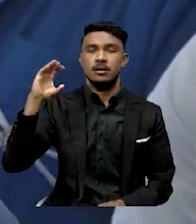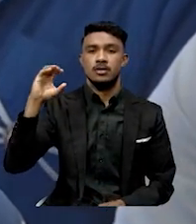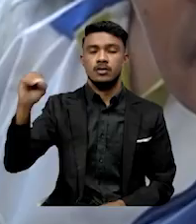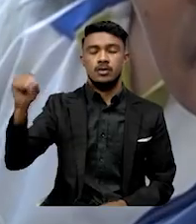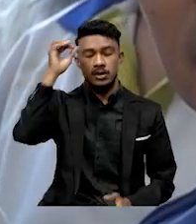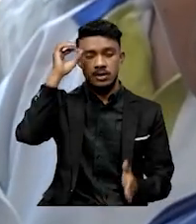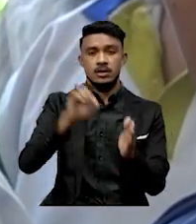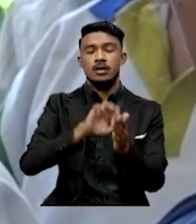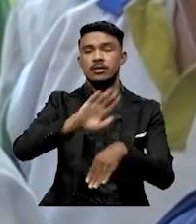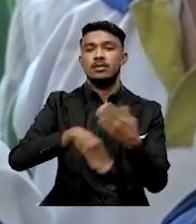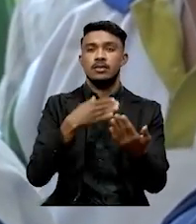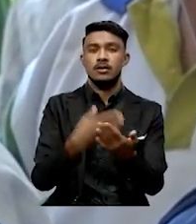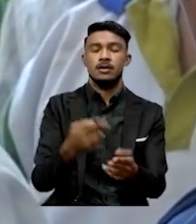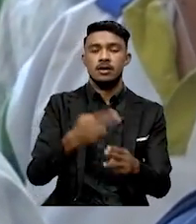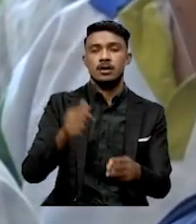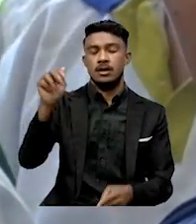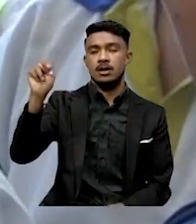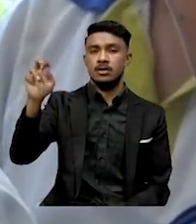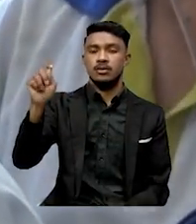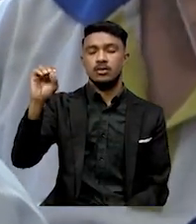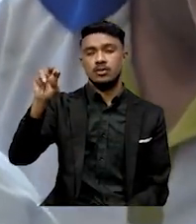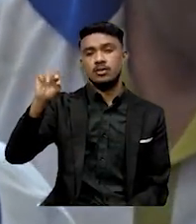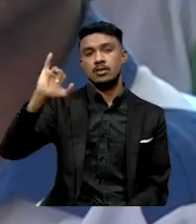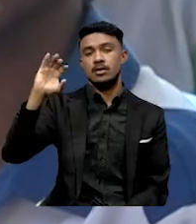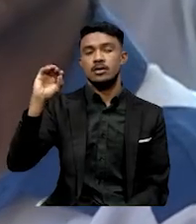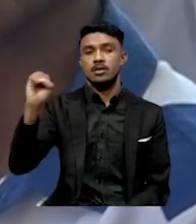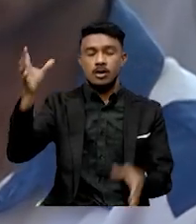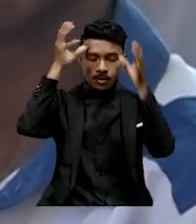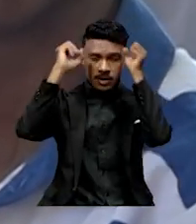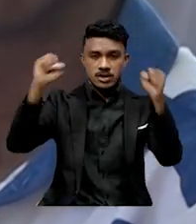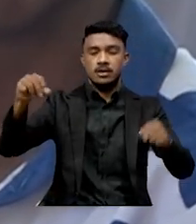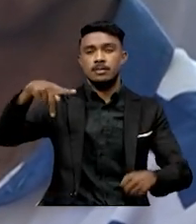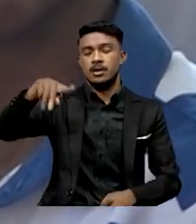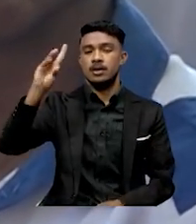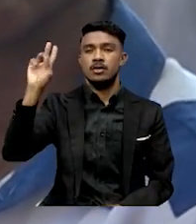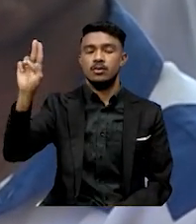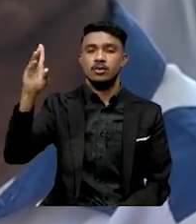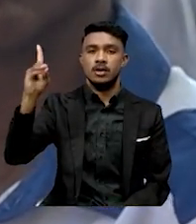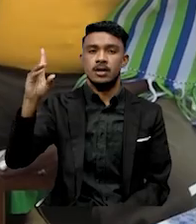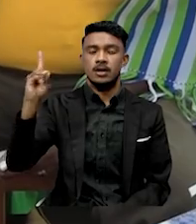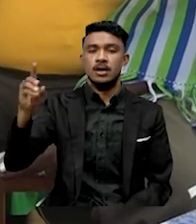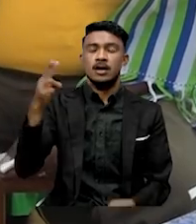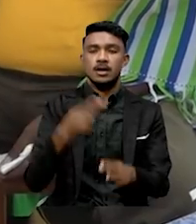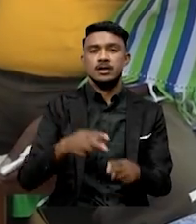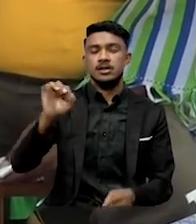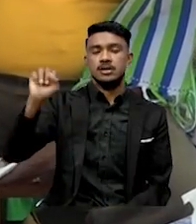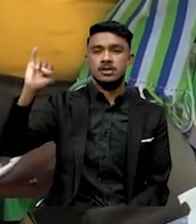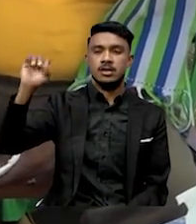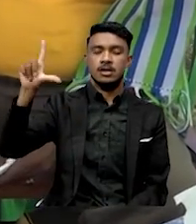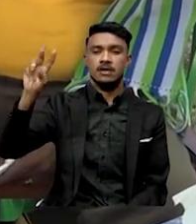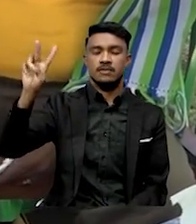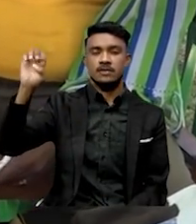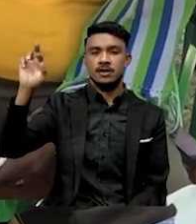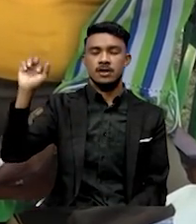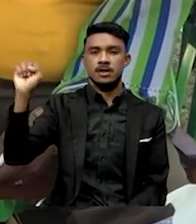Partido Democrática Antônio Conceição Calohan, presidente PUDD Silvestre Sufa, secretário-geral